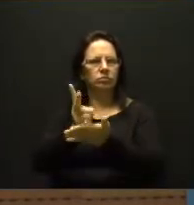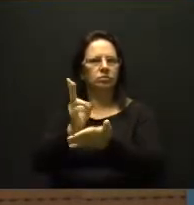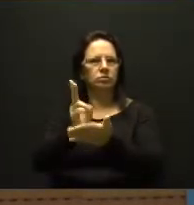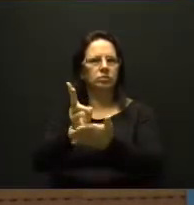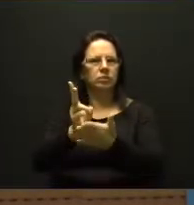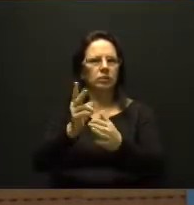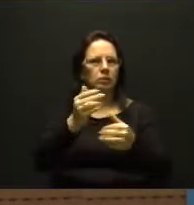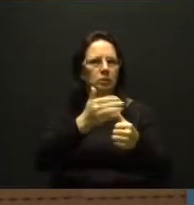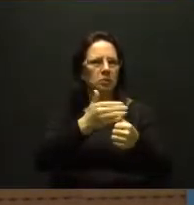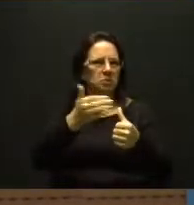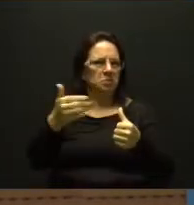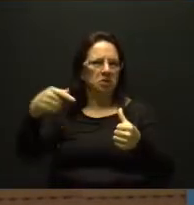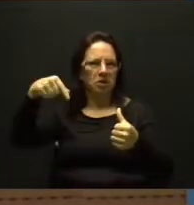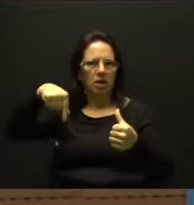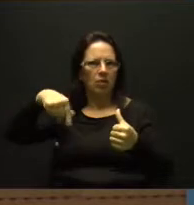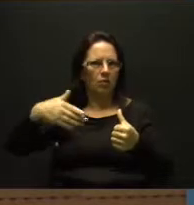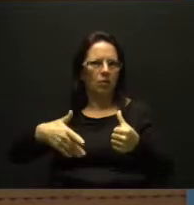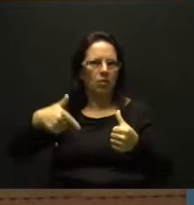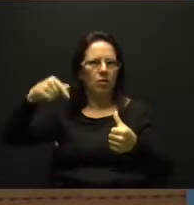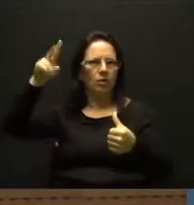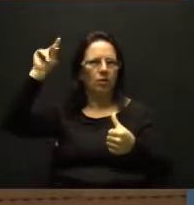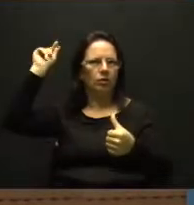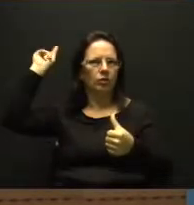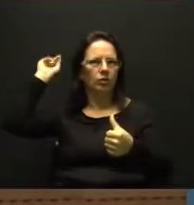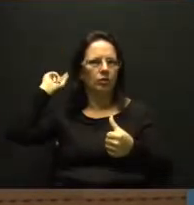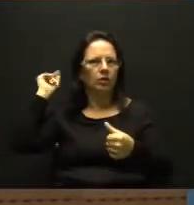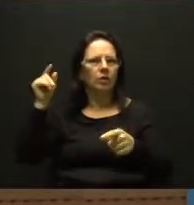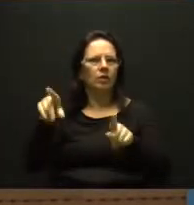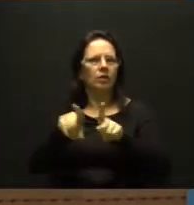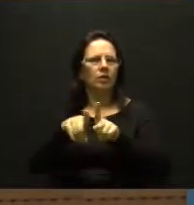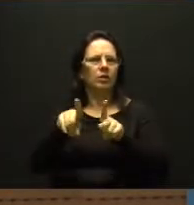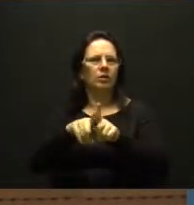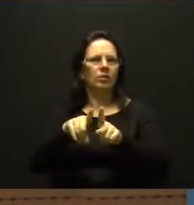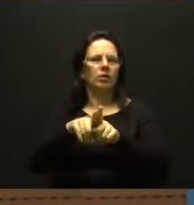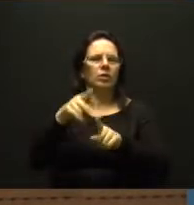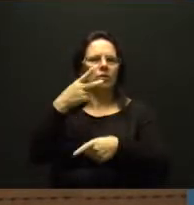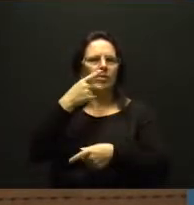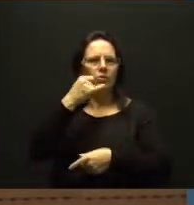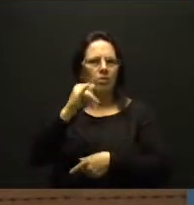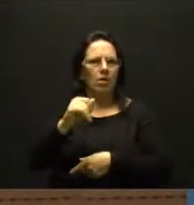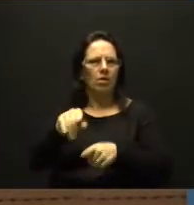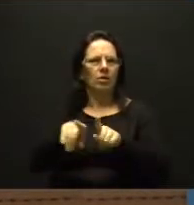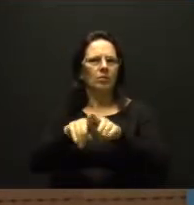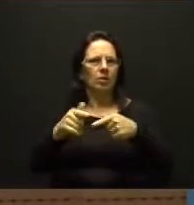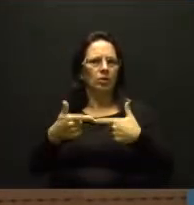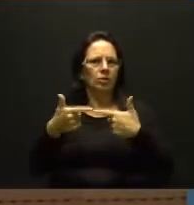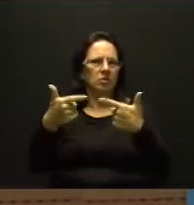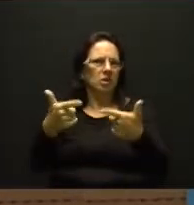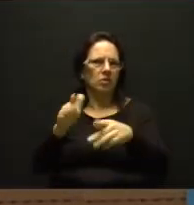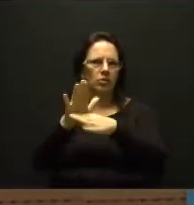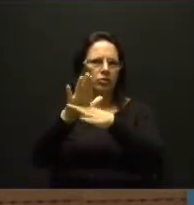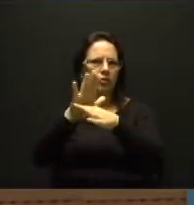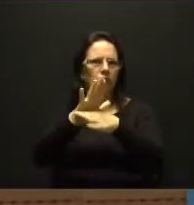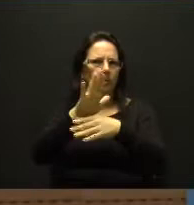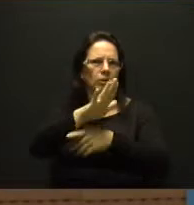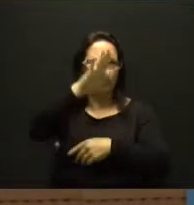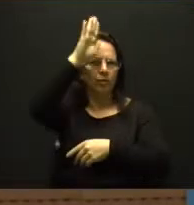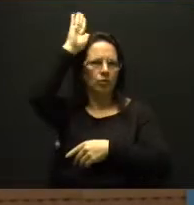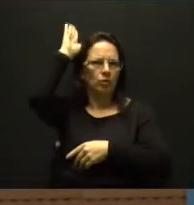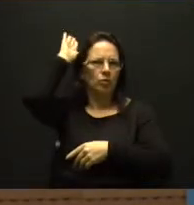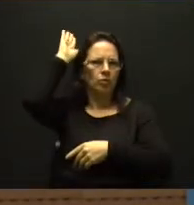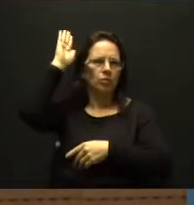mandato revestido de um mandato neste ano mas na época do meu pai que lutava por coisas simples pra atender o corpo do bombeiro não